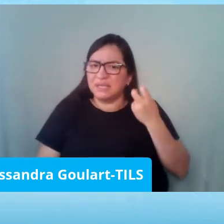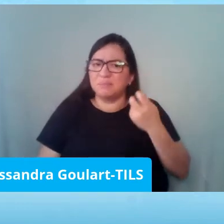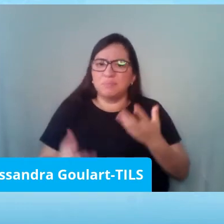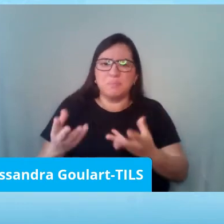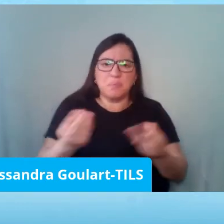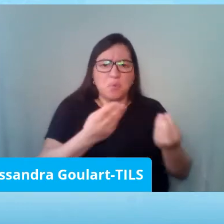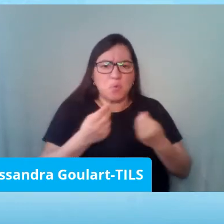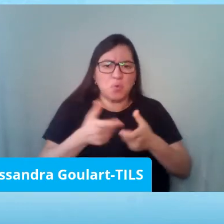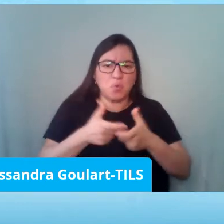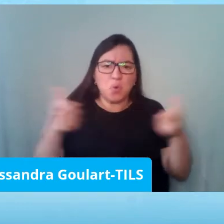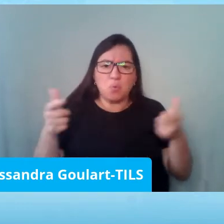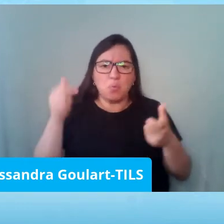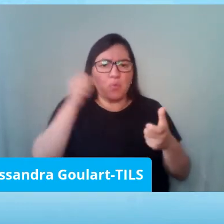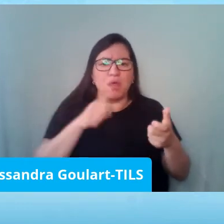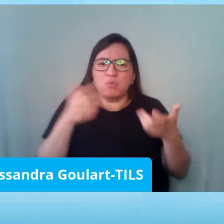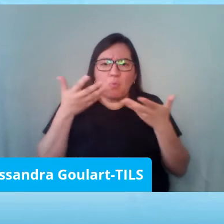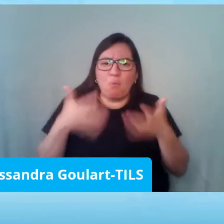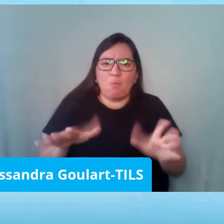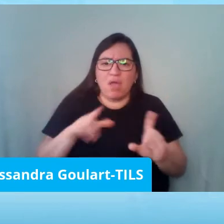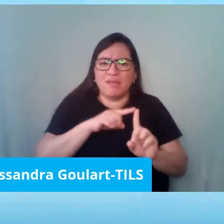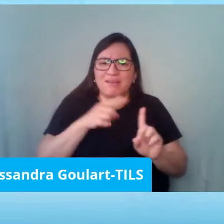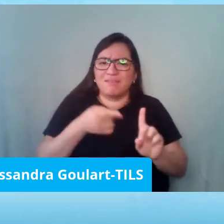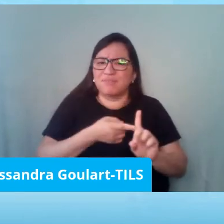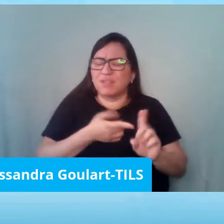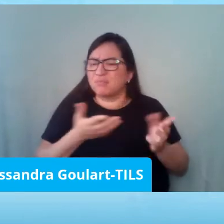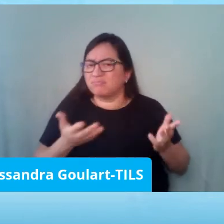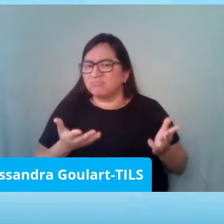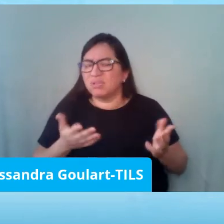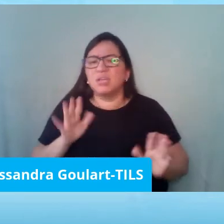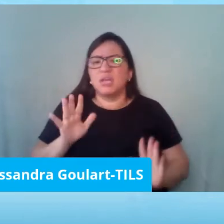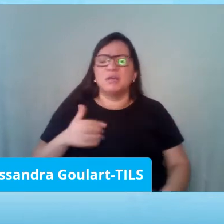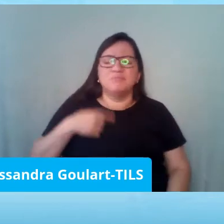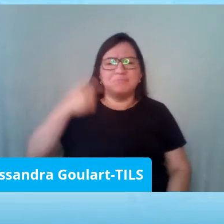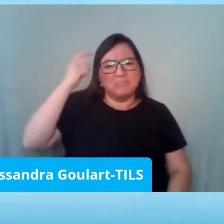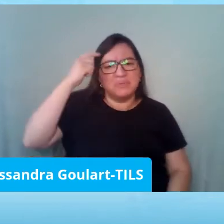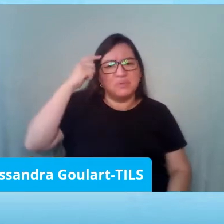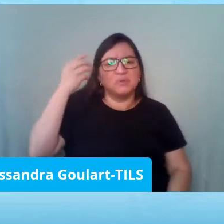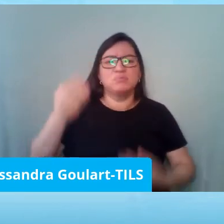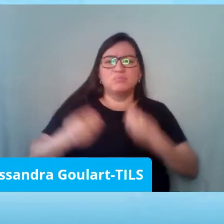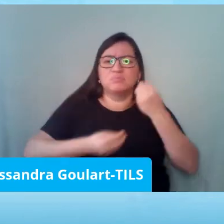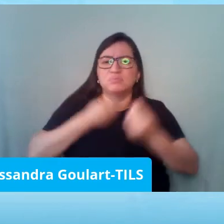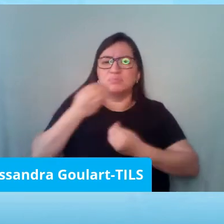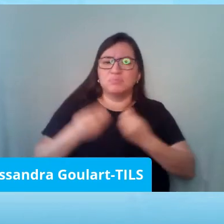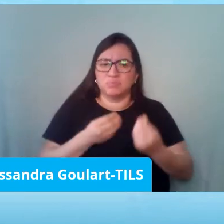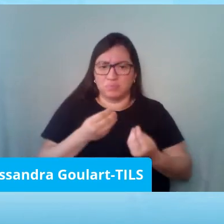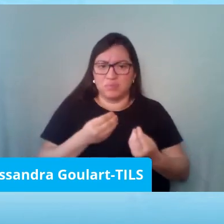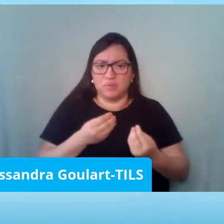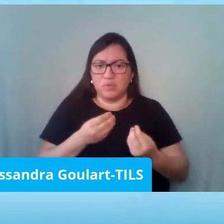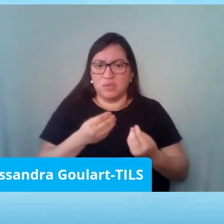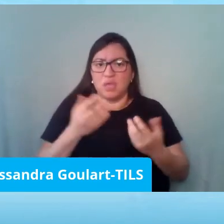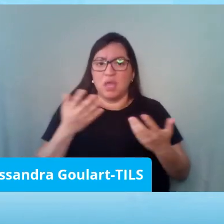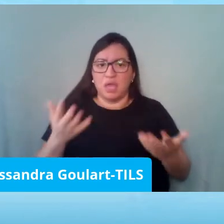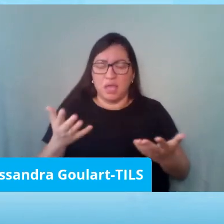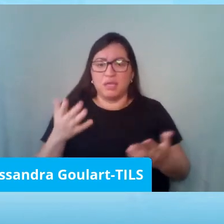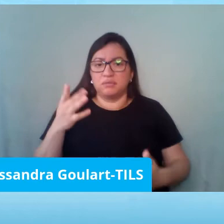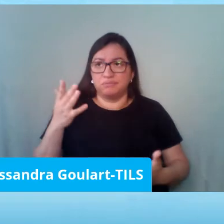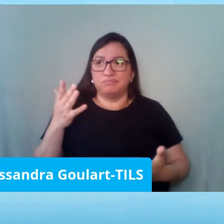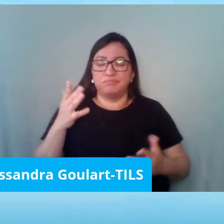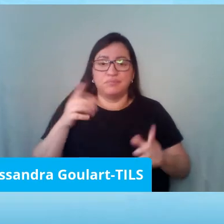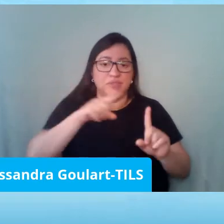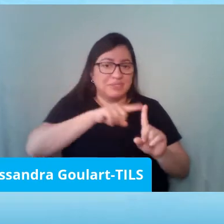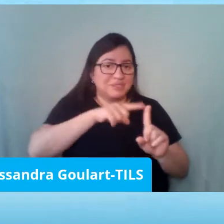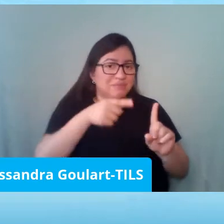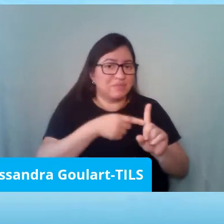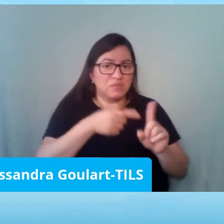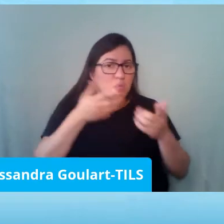está falando, uma pessoa que não deseja uma gestação, é muito mais difícil, claro, né? Vai ser